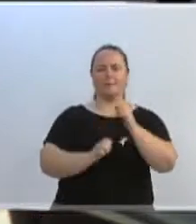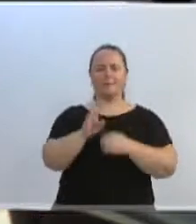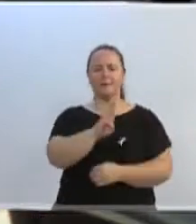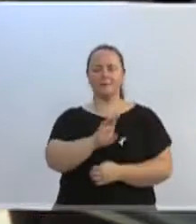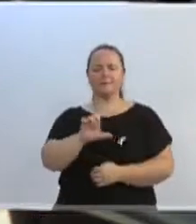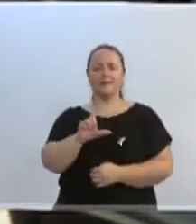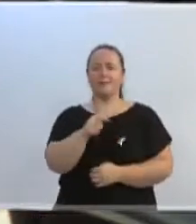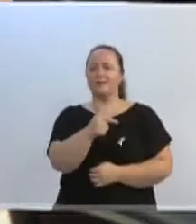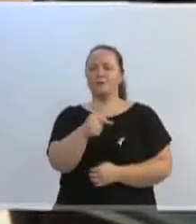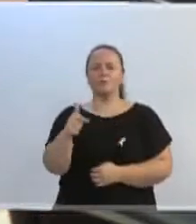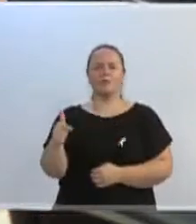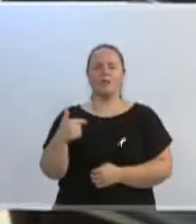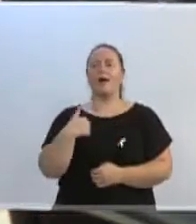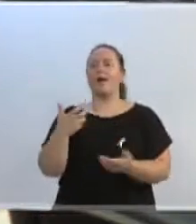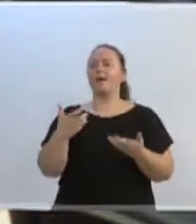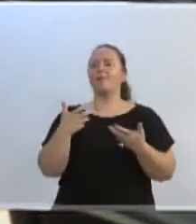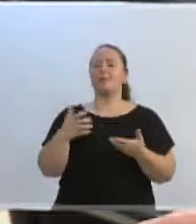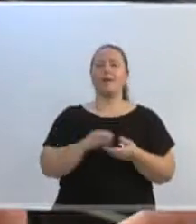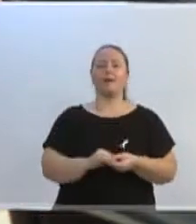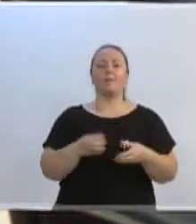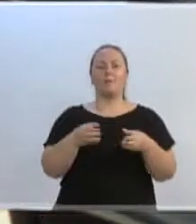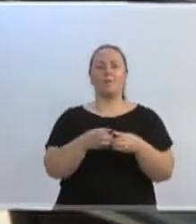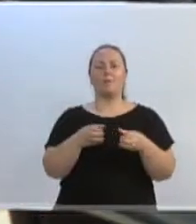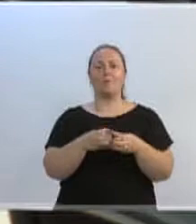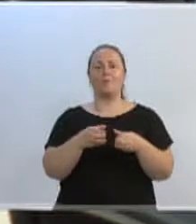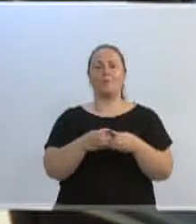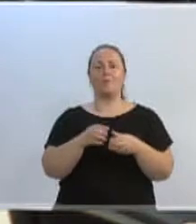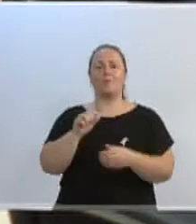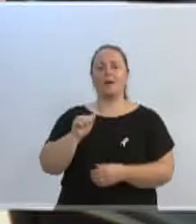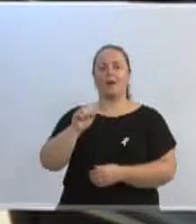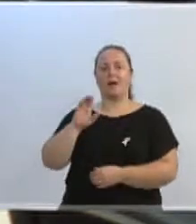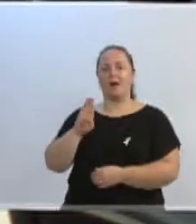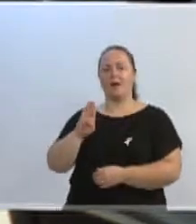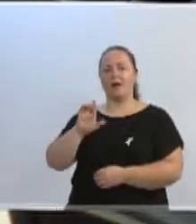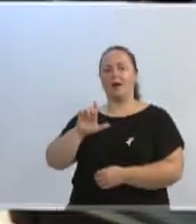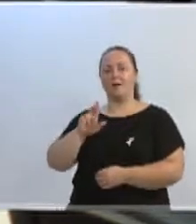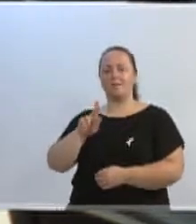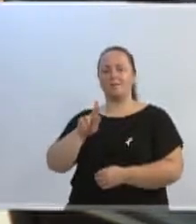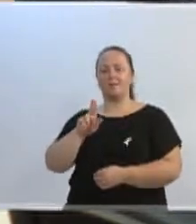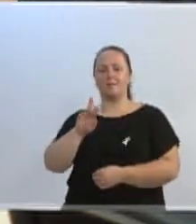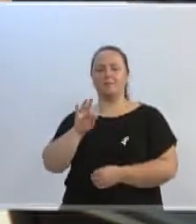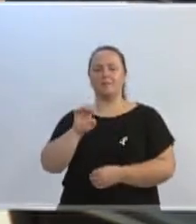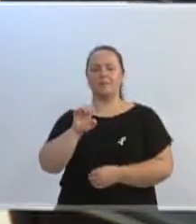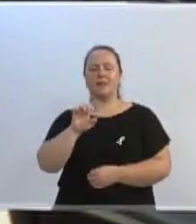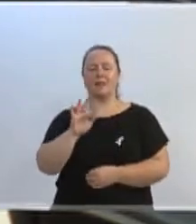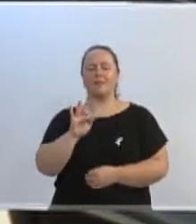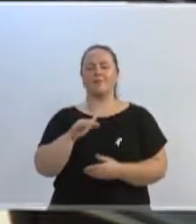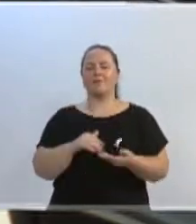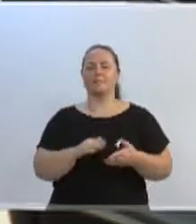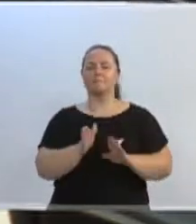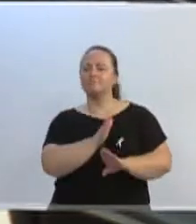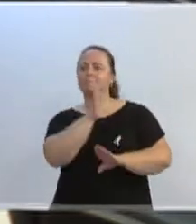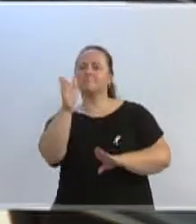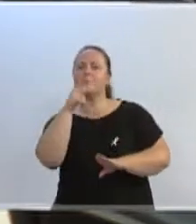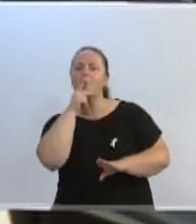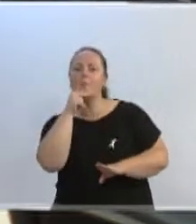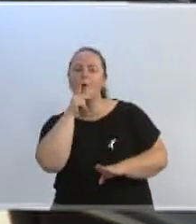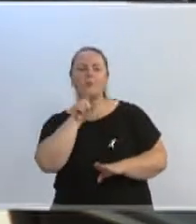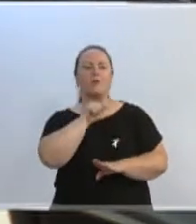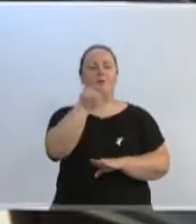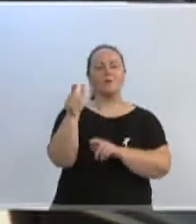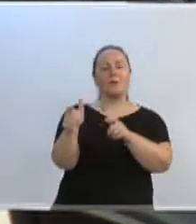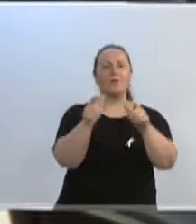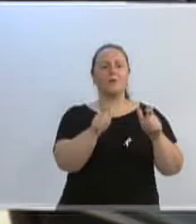ônibus que eu quero levar o pessoal da BluDef para fazer um passeio a Pomerode, a qualquer outra cidade? Não existe